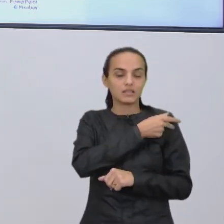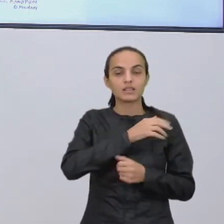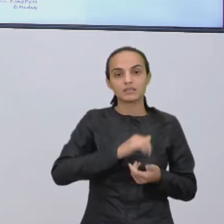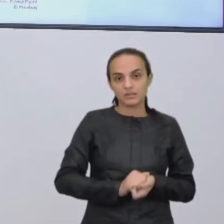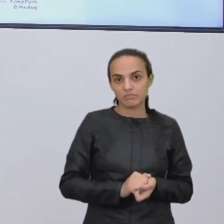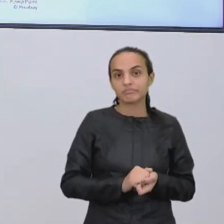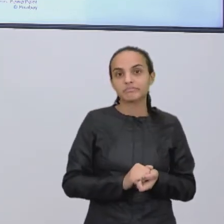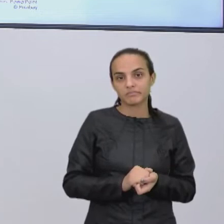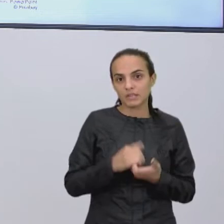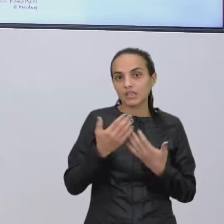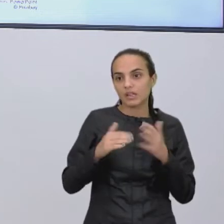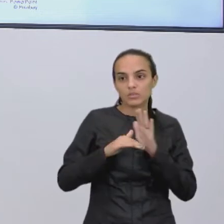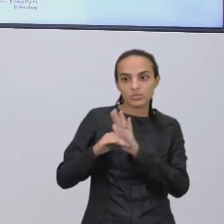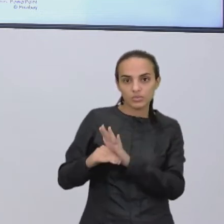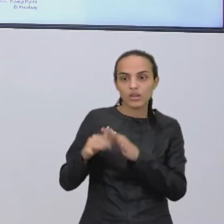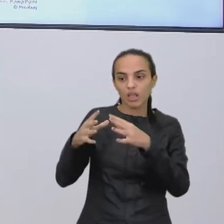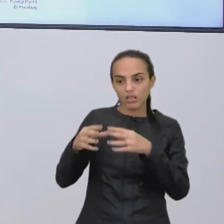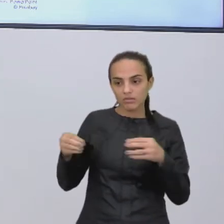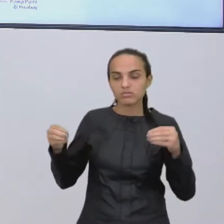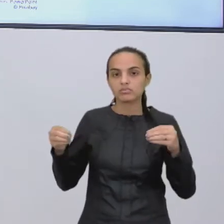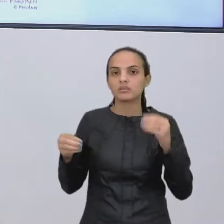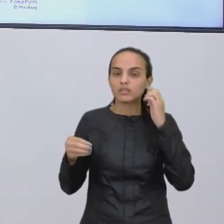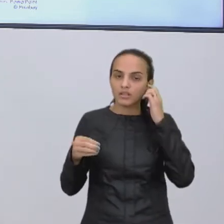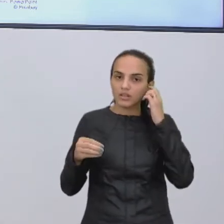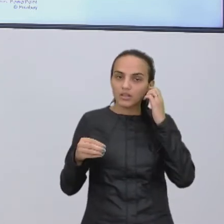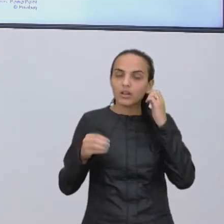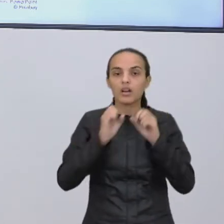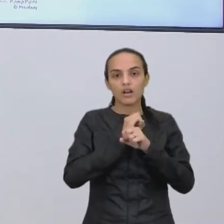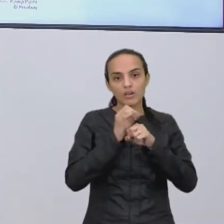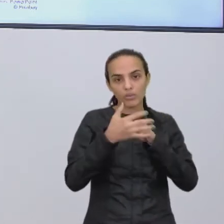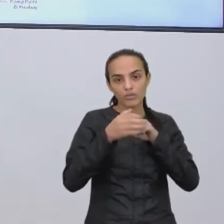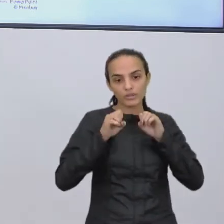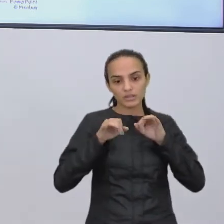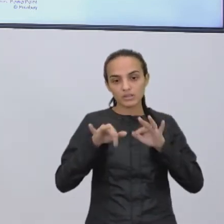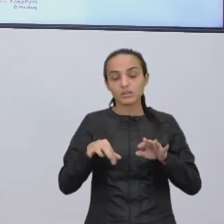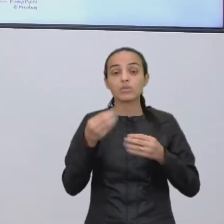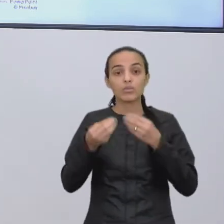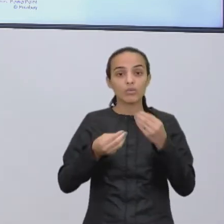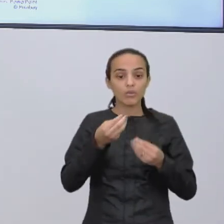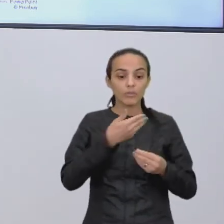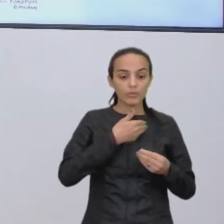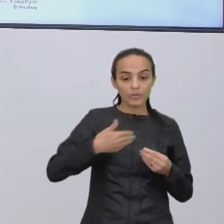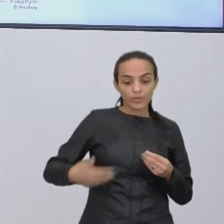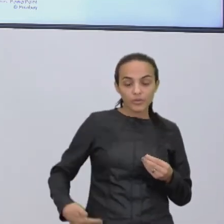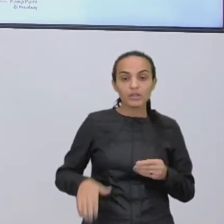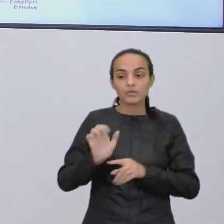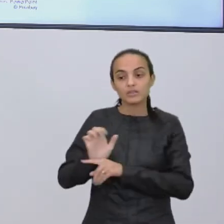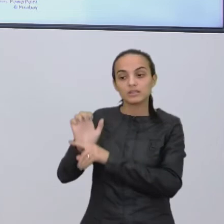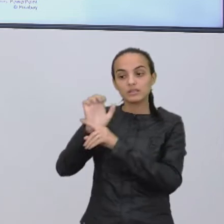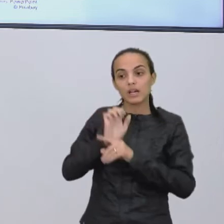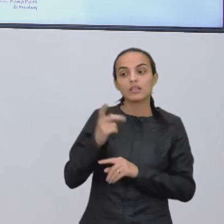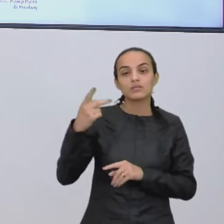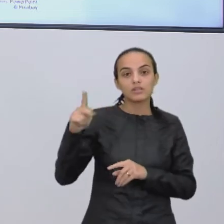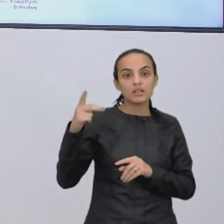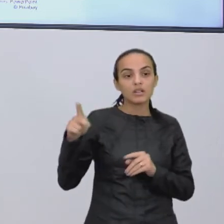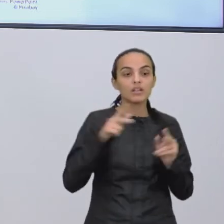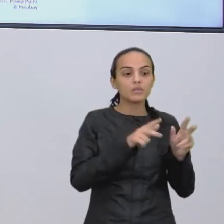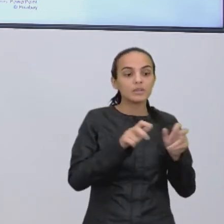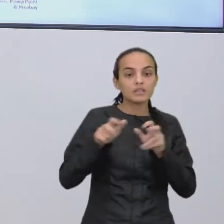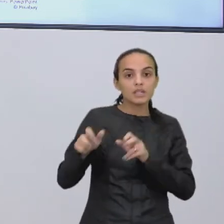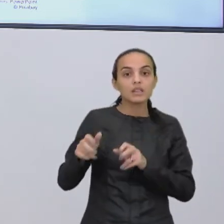a Covid-19. Então, como é que os governos, né, como é que o Estado aí, ele tem noção, né, sabe